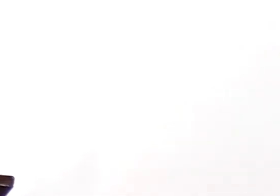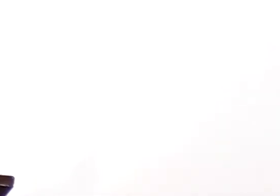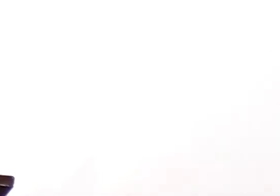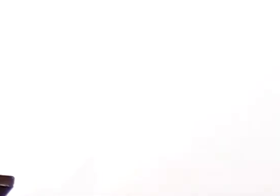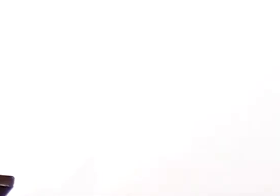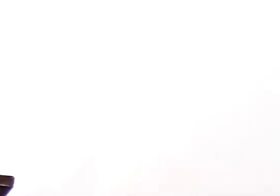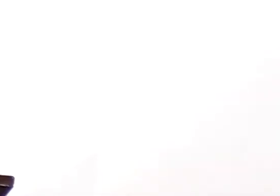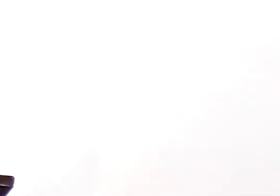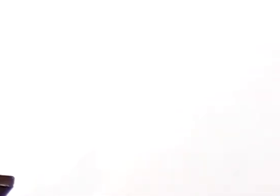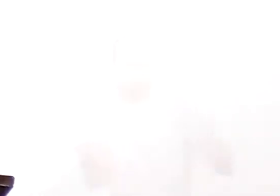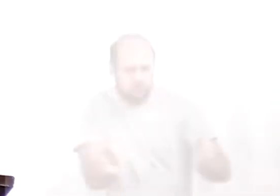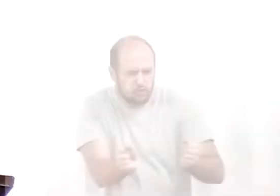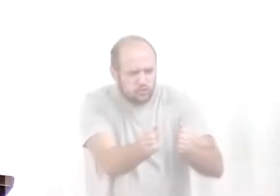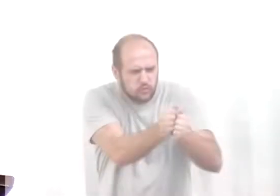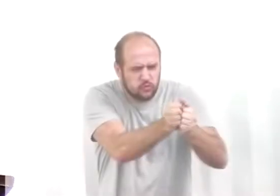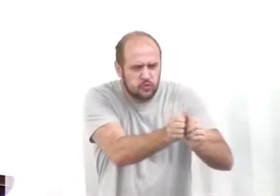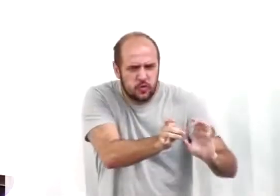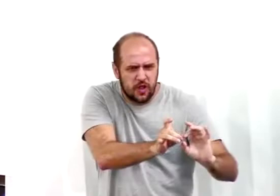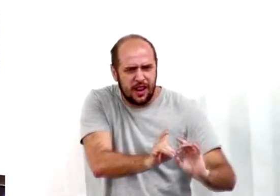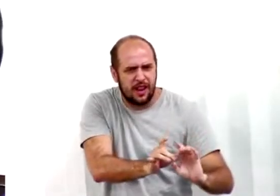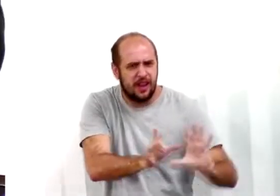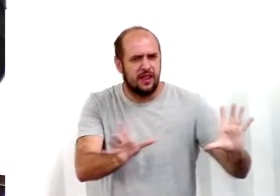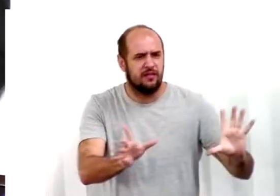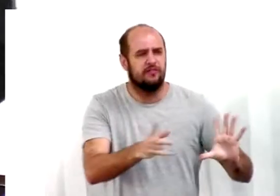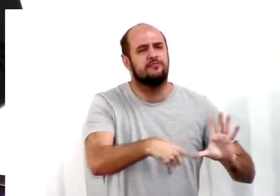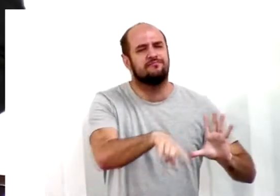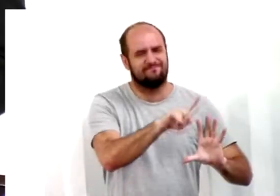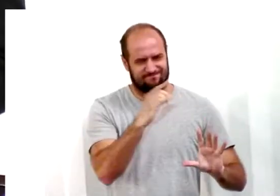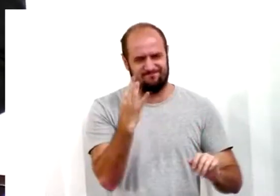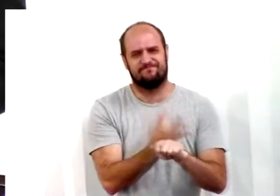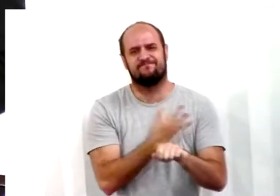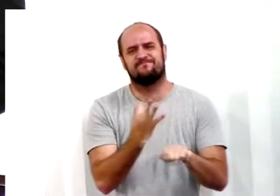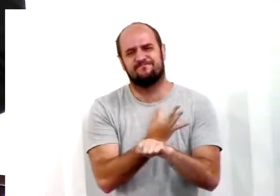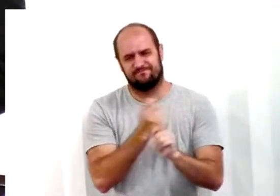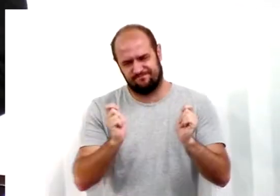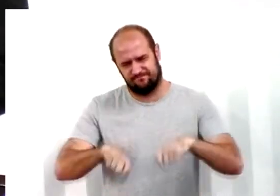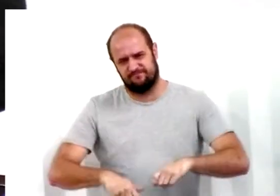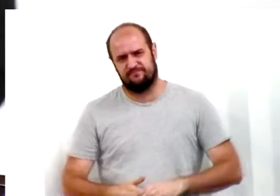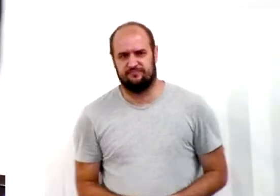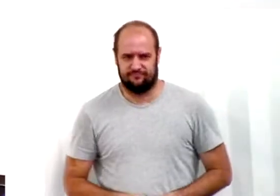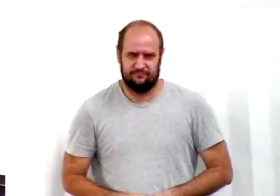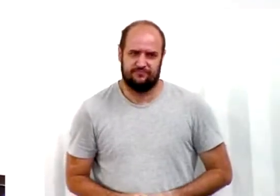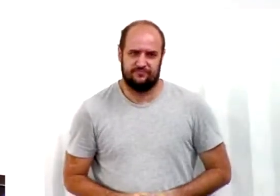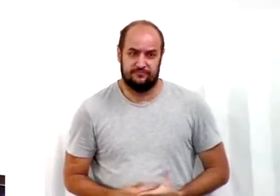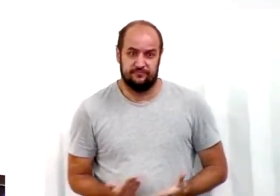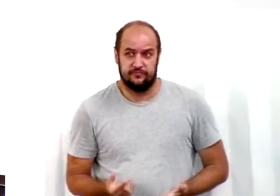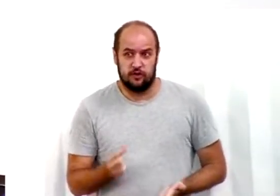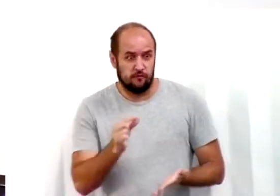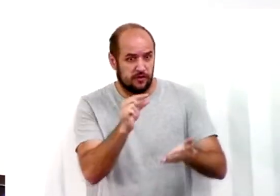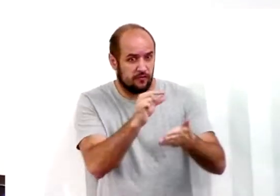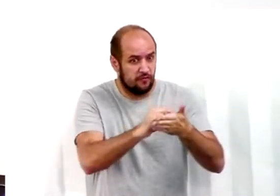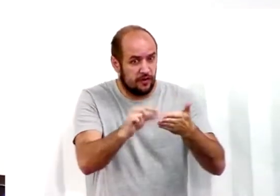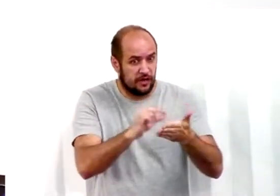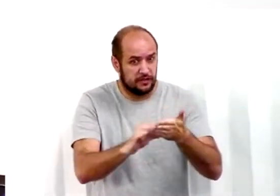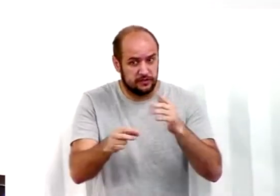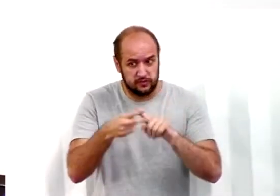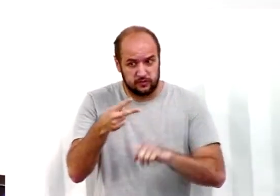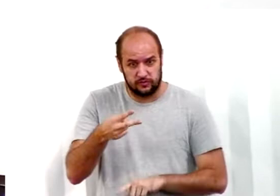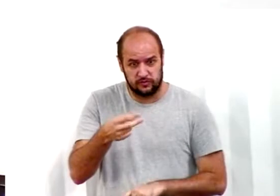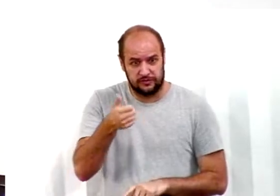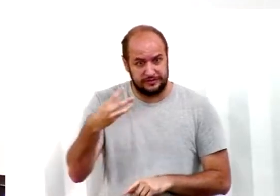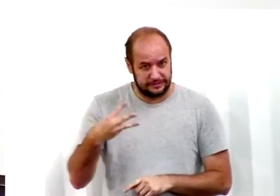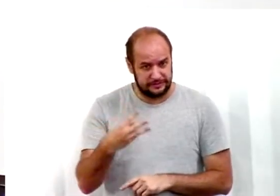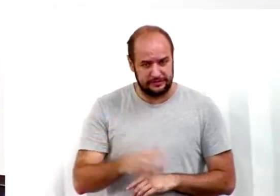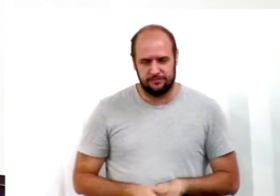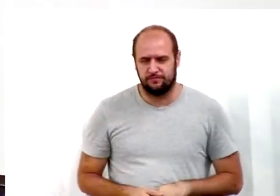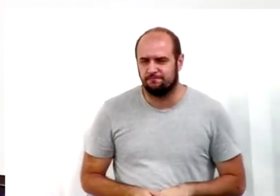livramento, de sorte que as possais suportar. Vejam nesses 2 versículos,